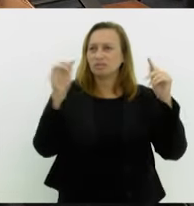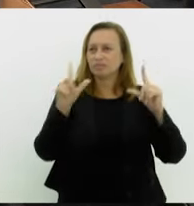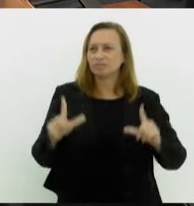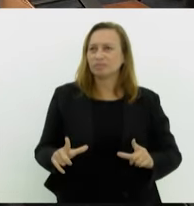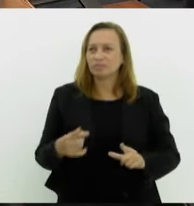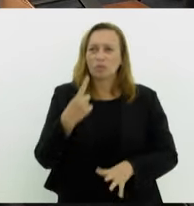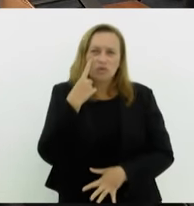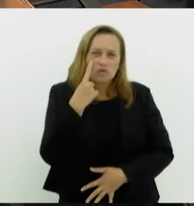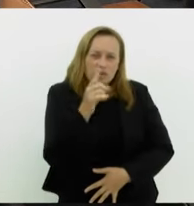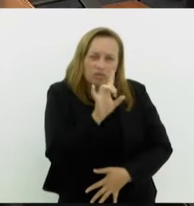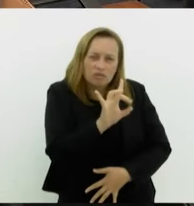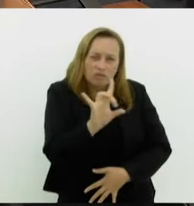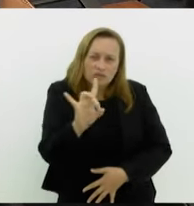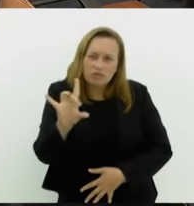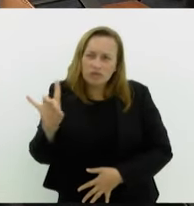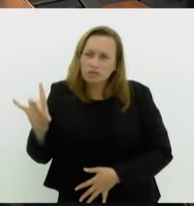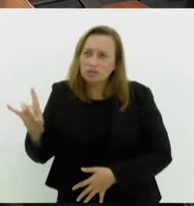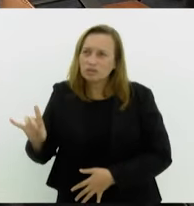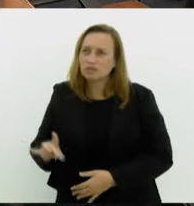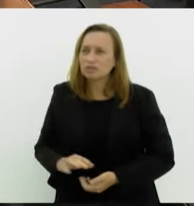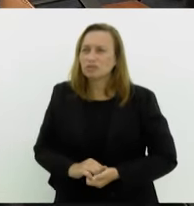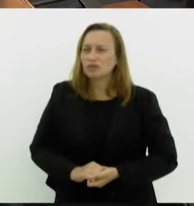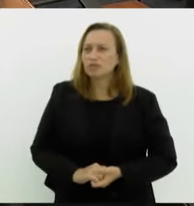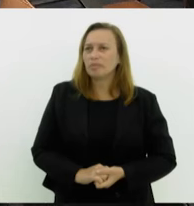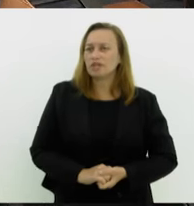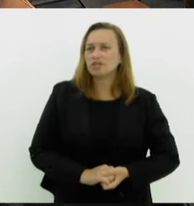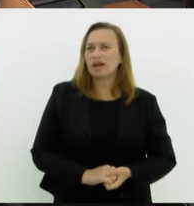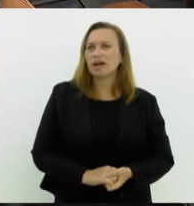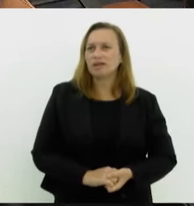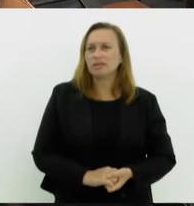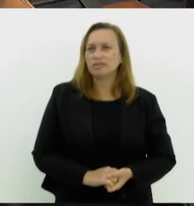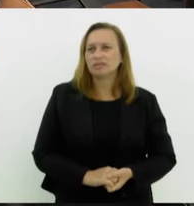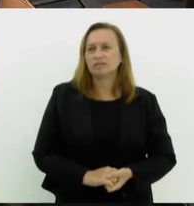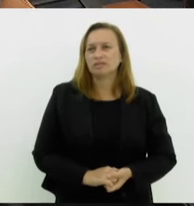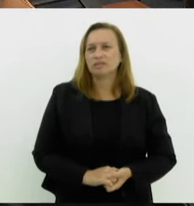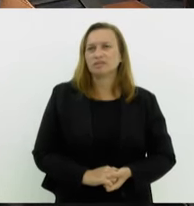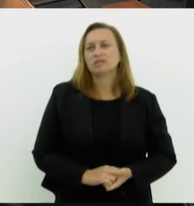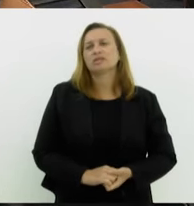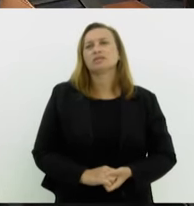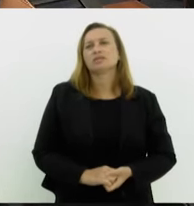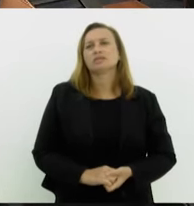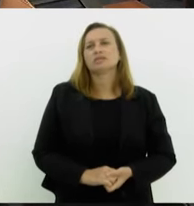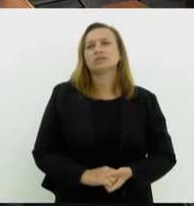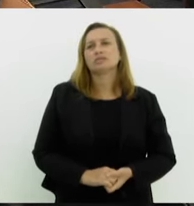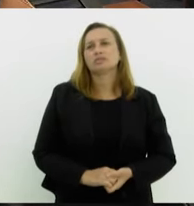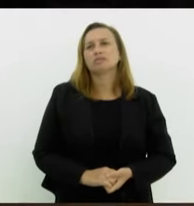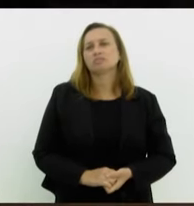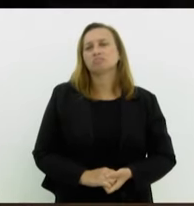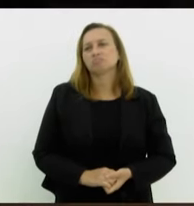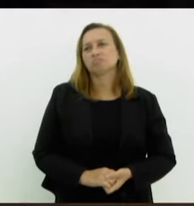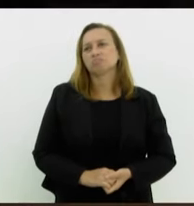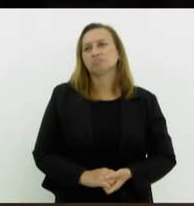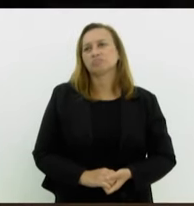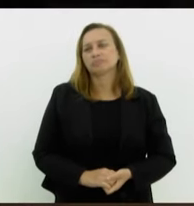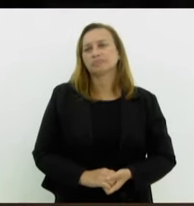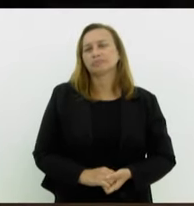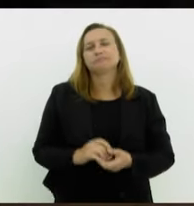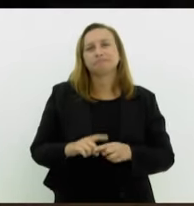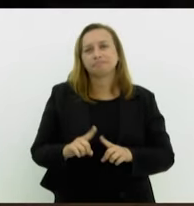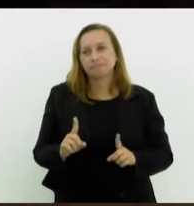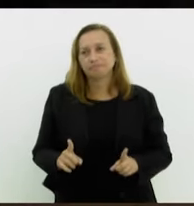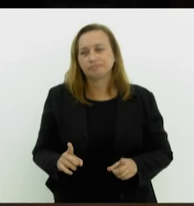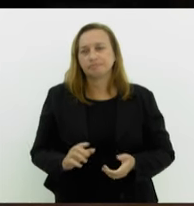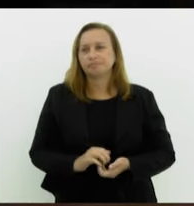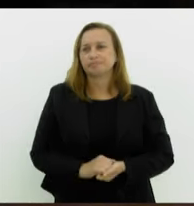olhinho de cada um eu sei que aquelas que tiveram que sair né É porque por por distância por mas nós